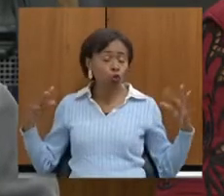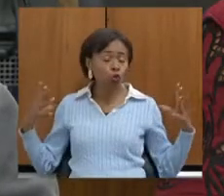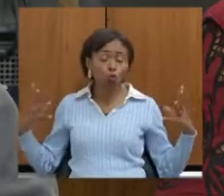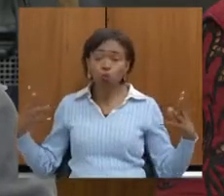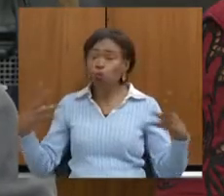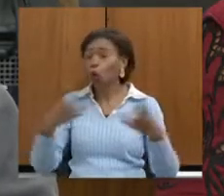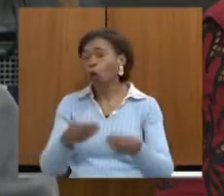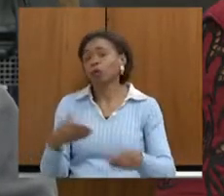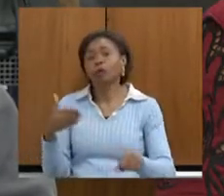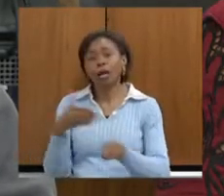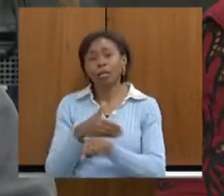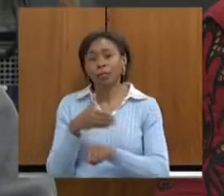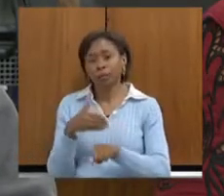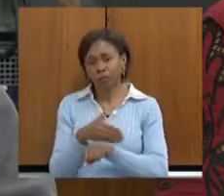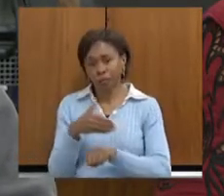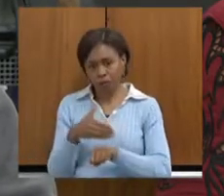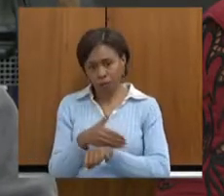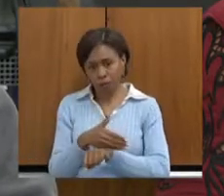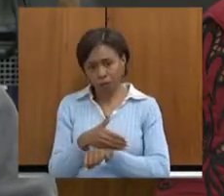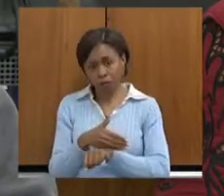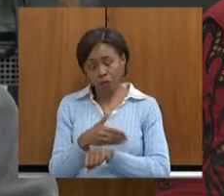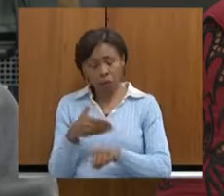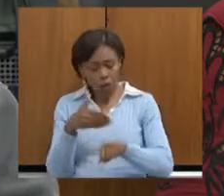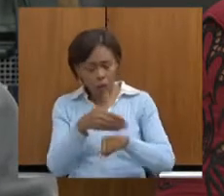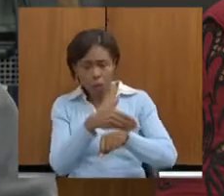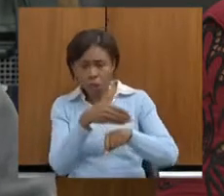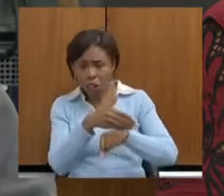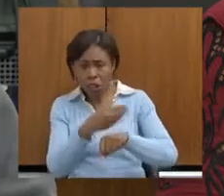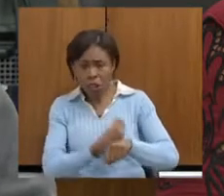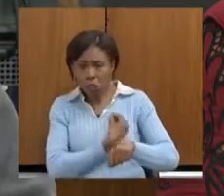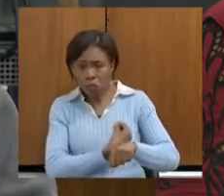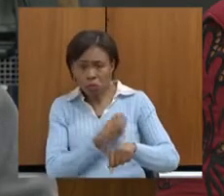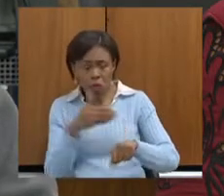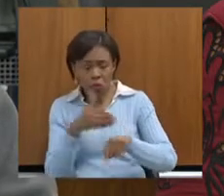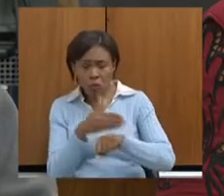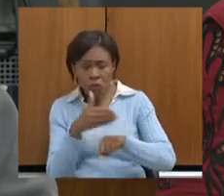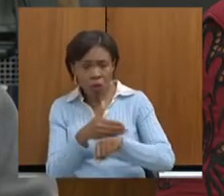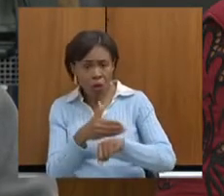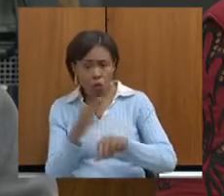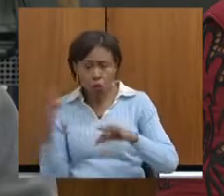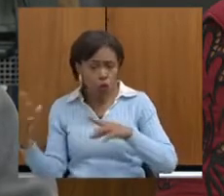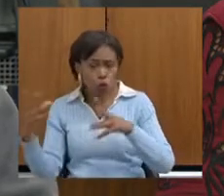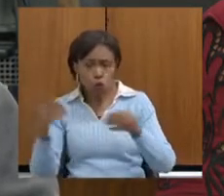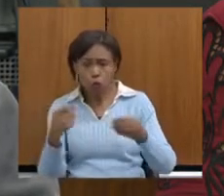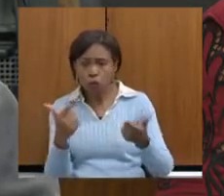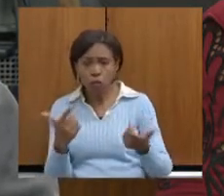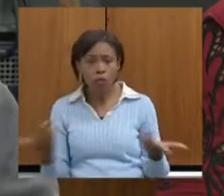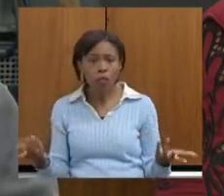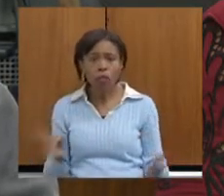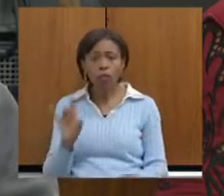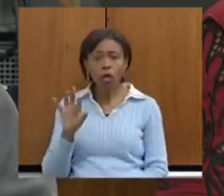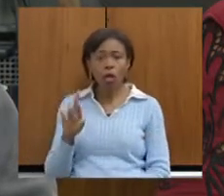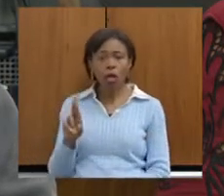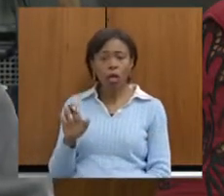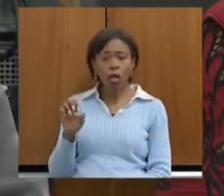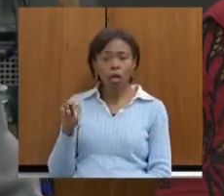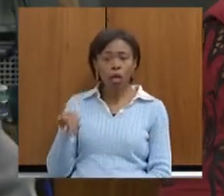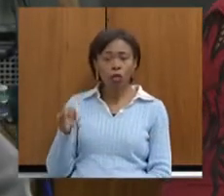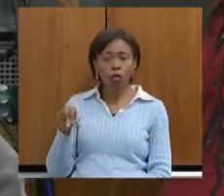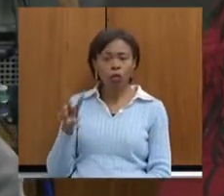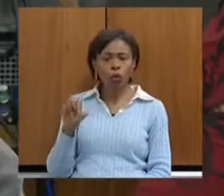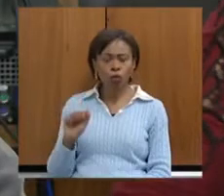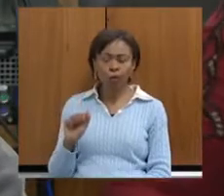repetição é muito importante que nós tenhamos a participação efetiva de todas as partes